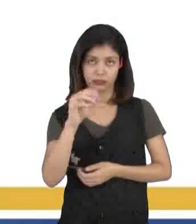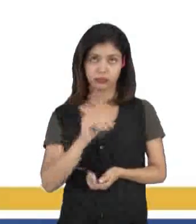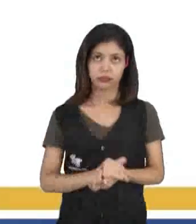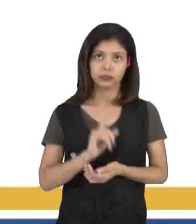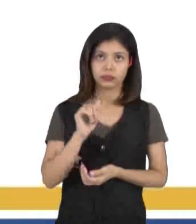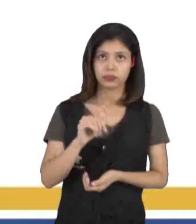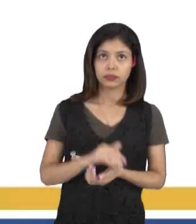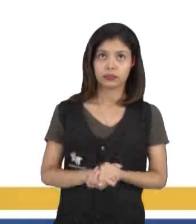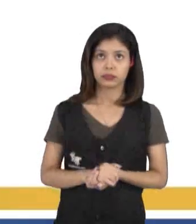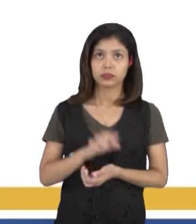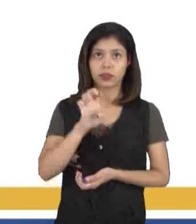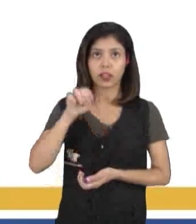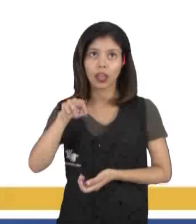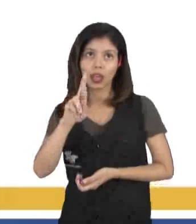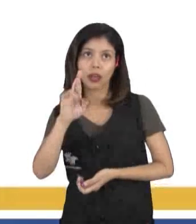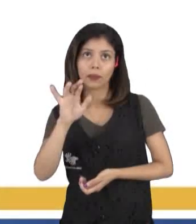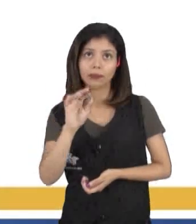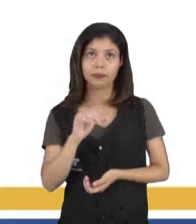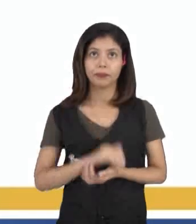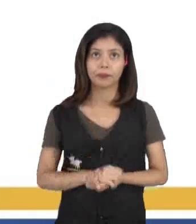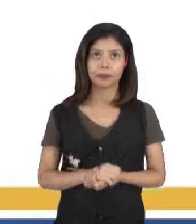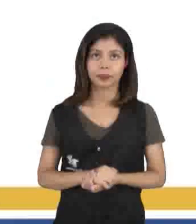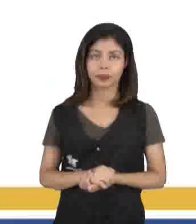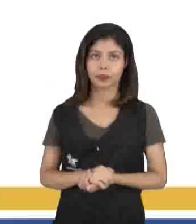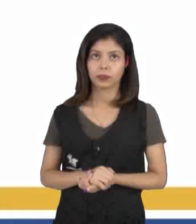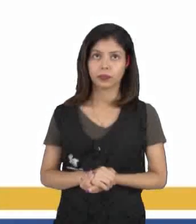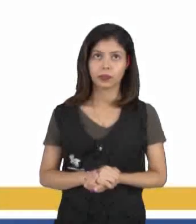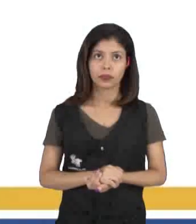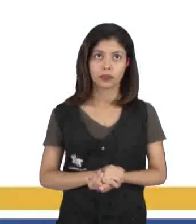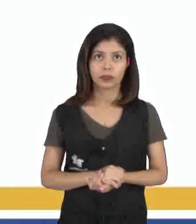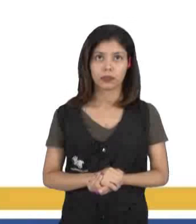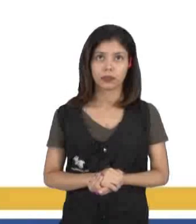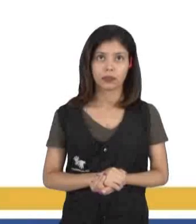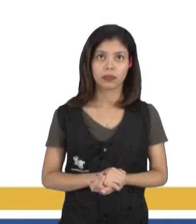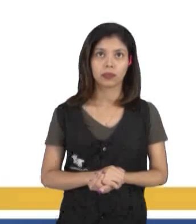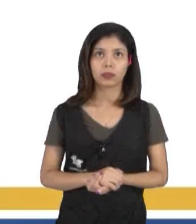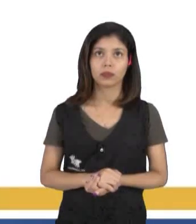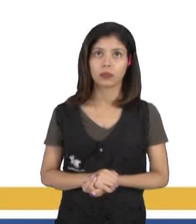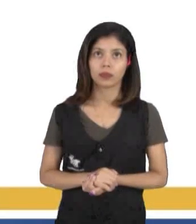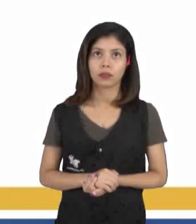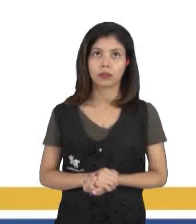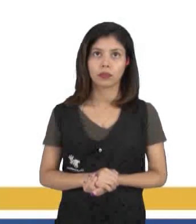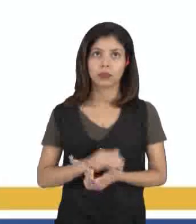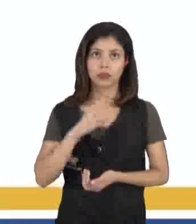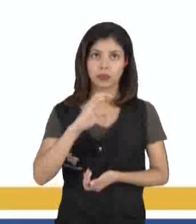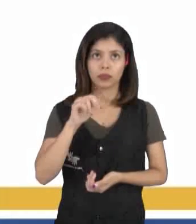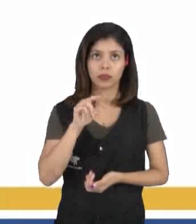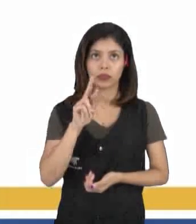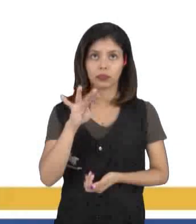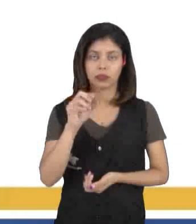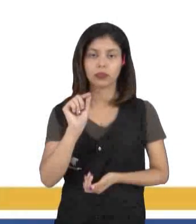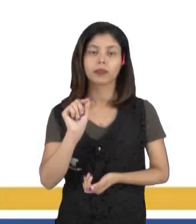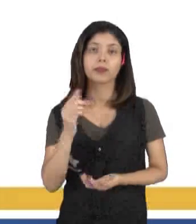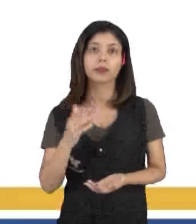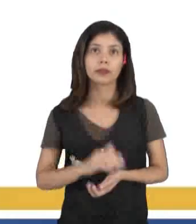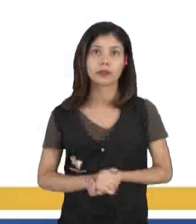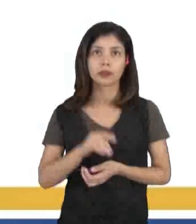são embora, ou consecutivas, né? A de cima. As conjunções consecutivas